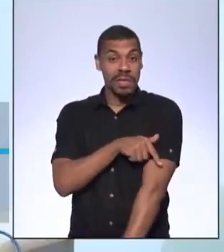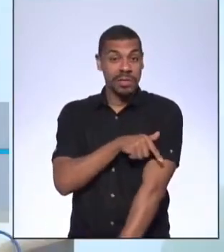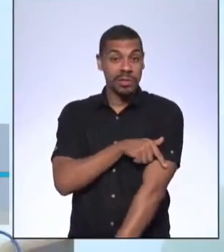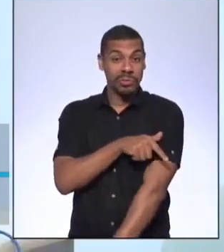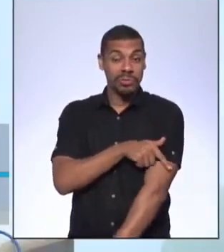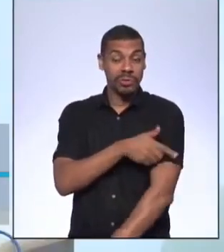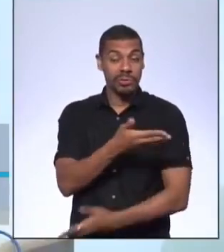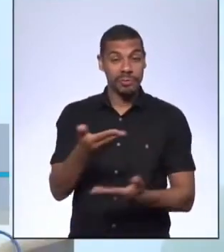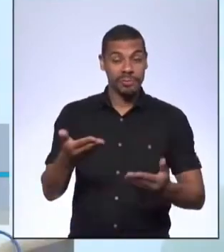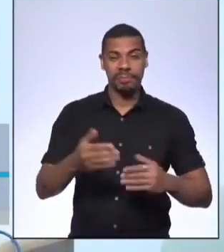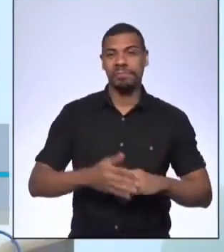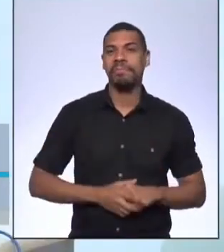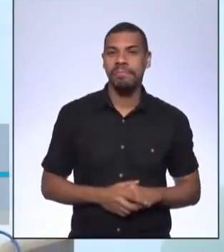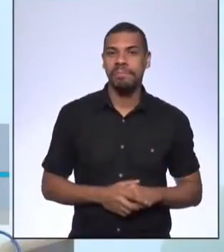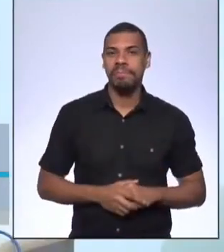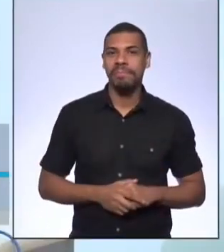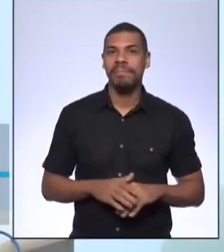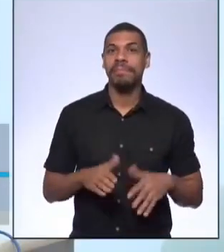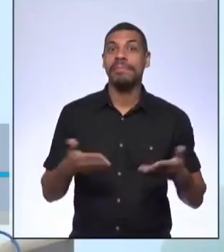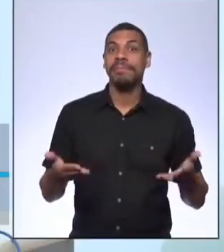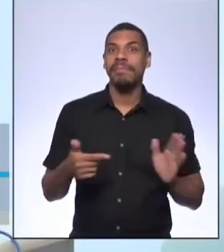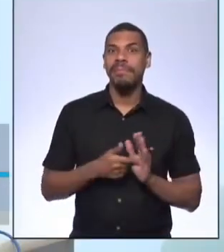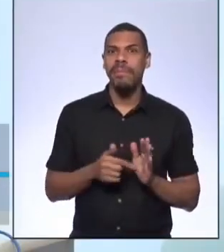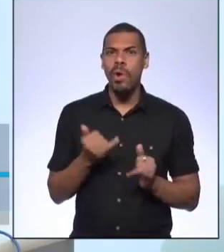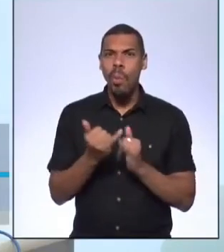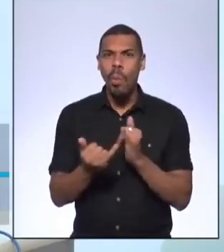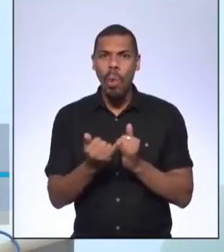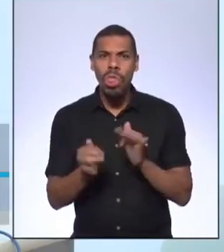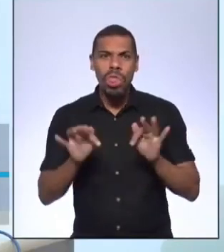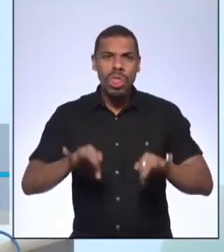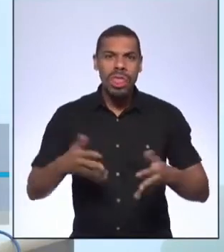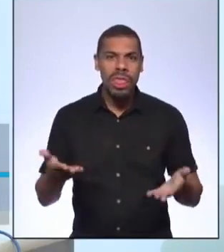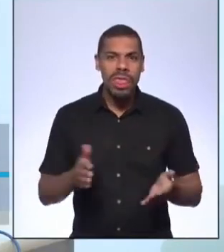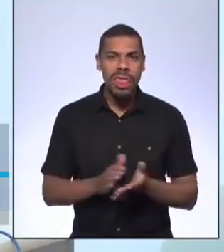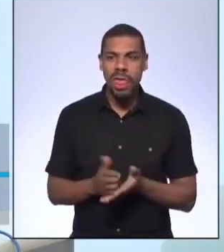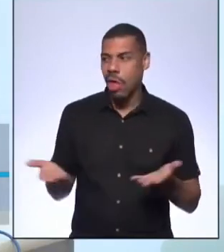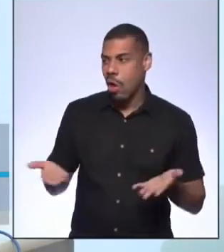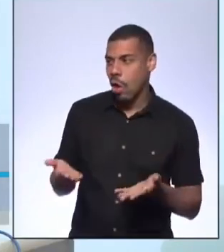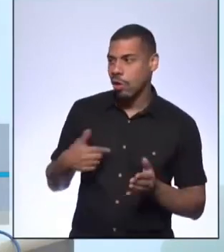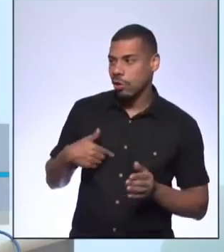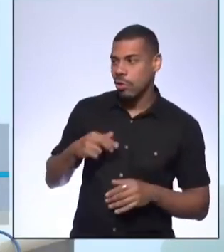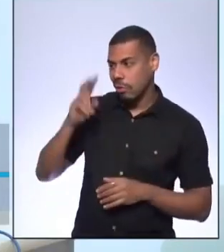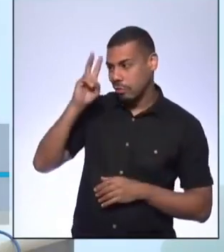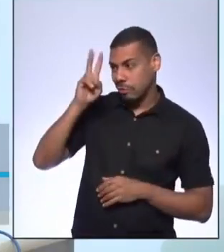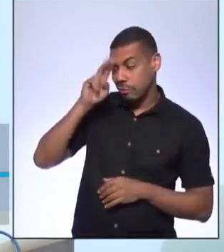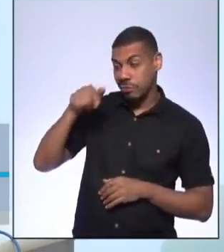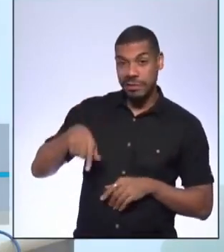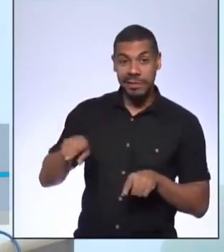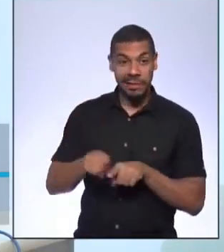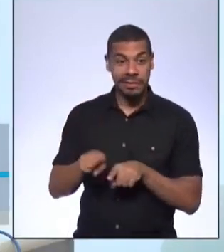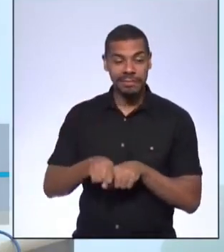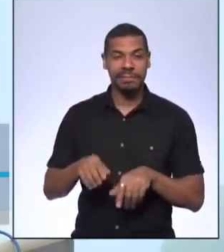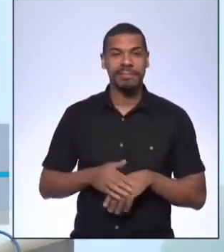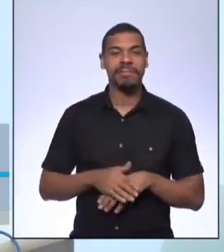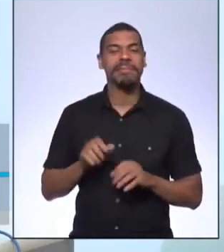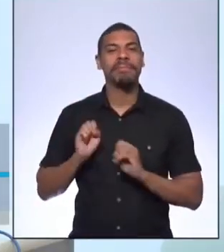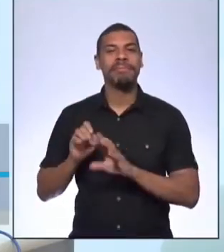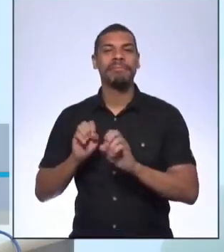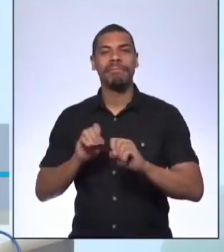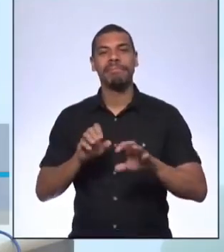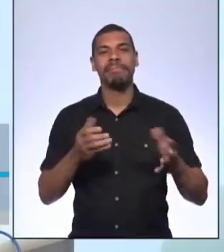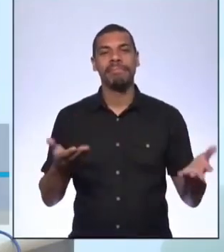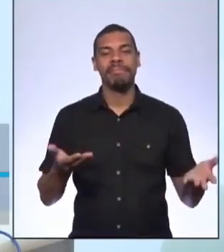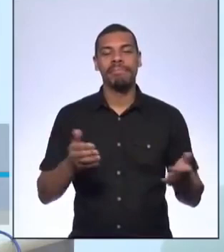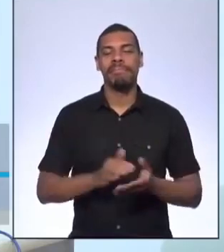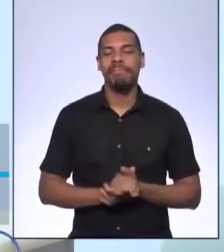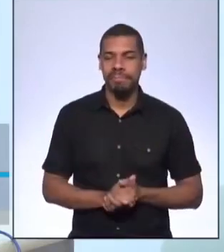ano do ensino fundamental, anos finais. Hoje eu estou aqui invadindo a praia do professor Carlos um pouquinho. Eu vou estar ministrando